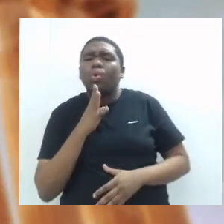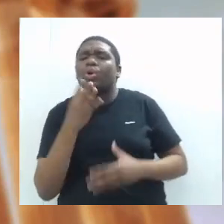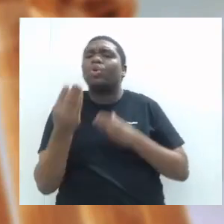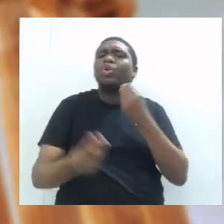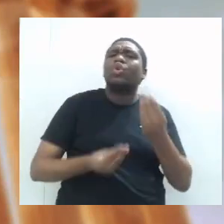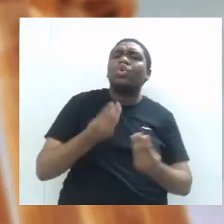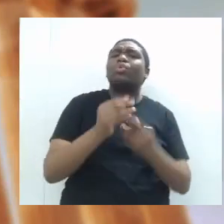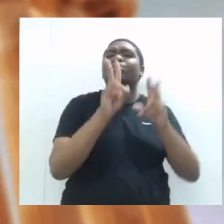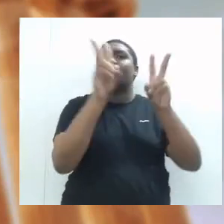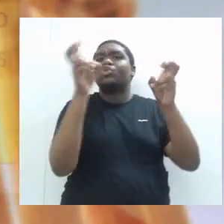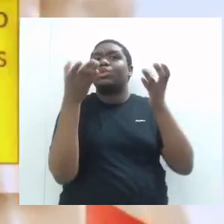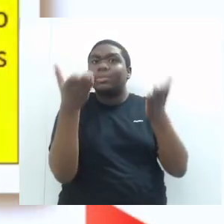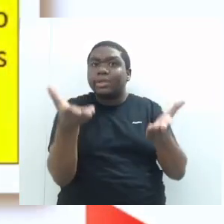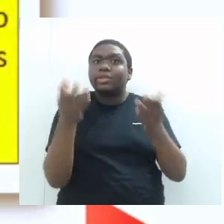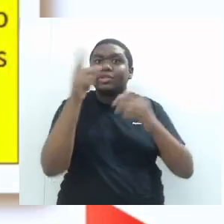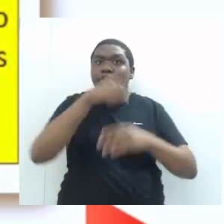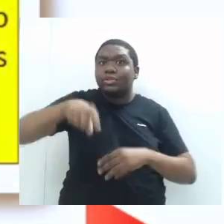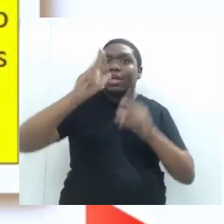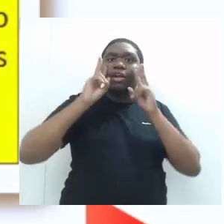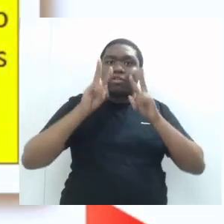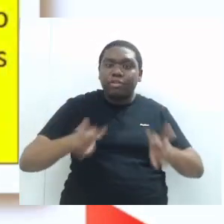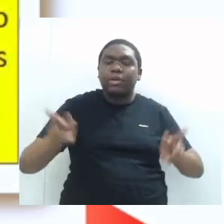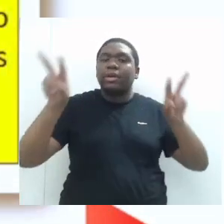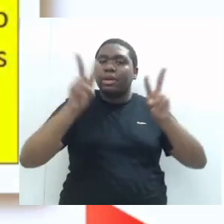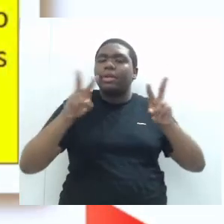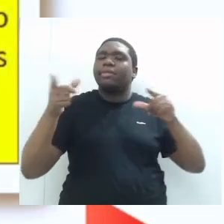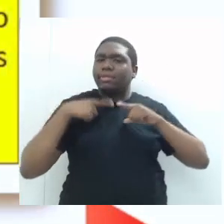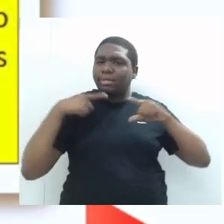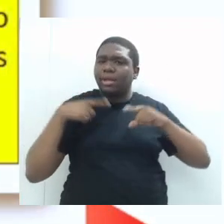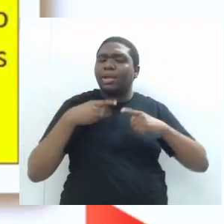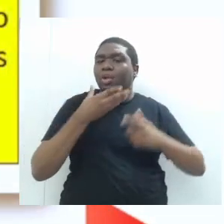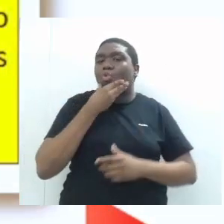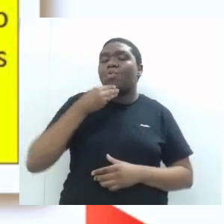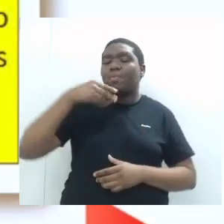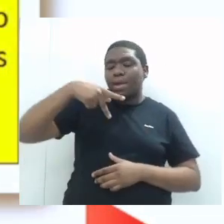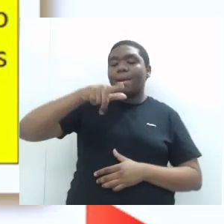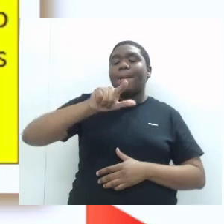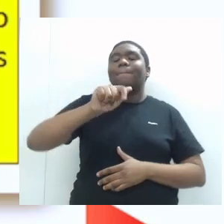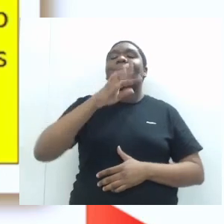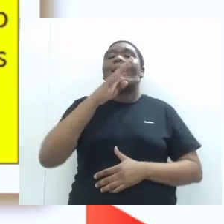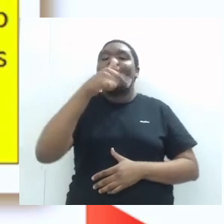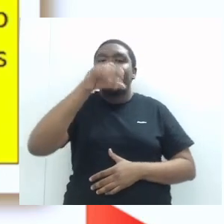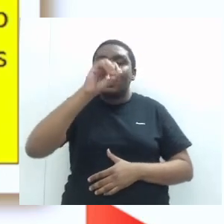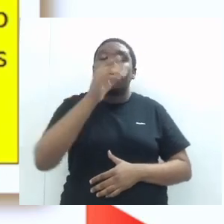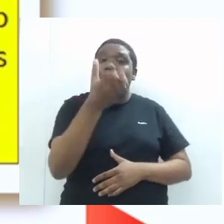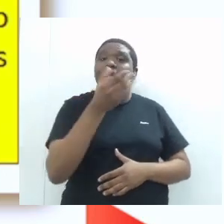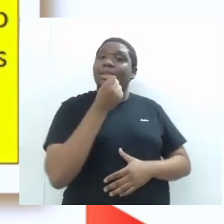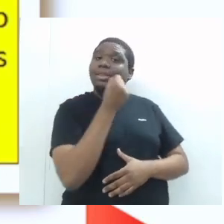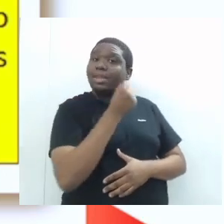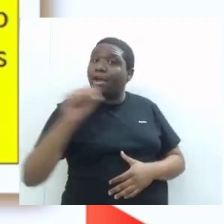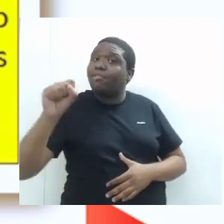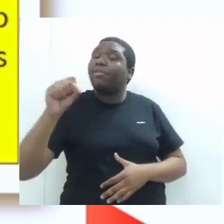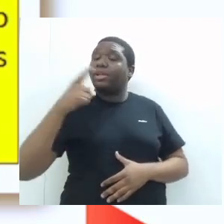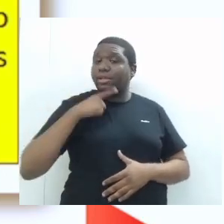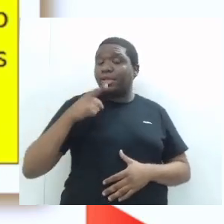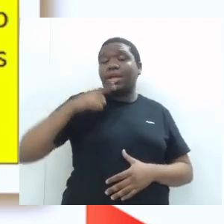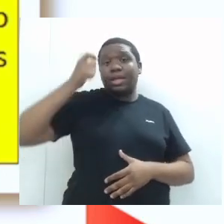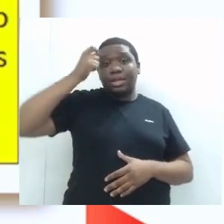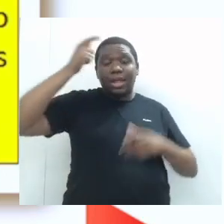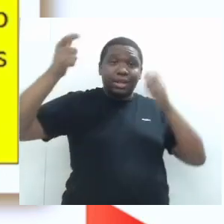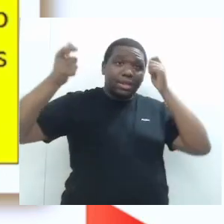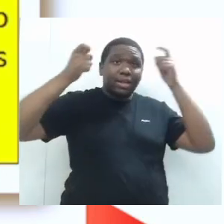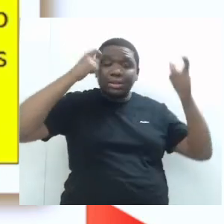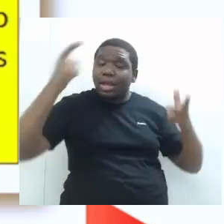essa questão. Na tela nós temos aqui, Platão defende a existência de ideias inatas,